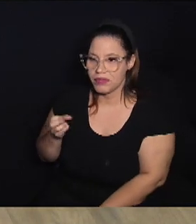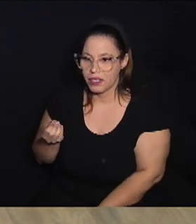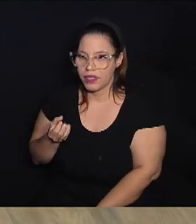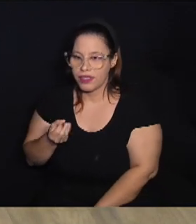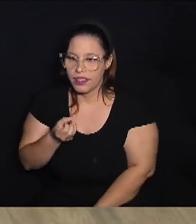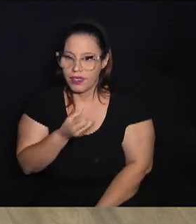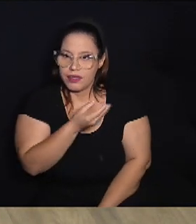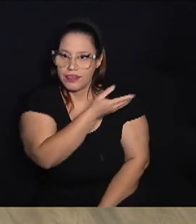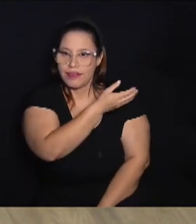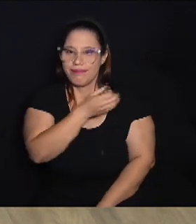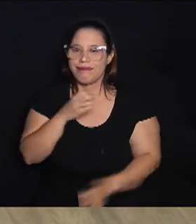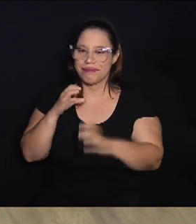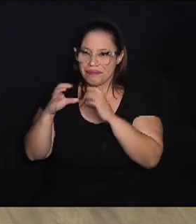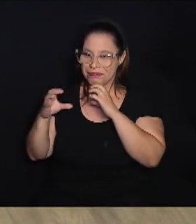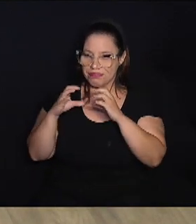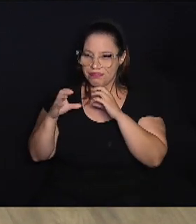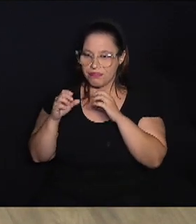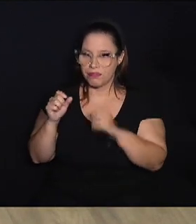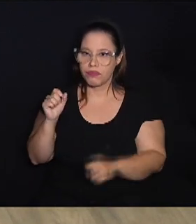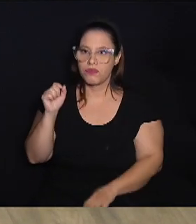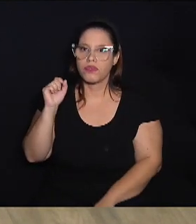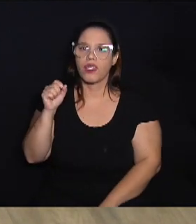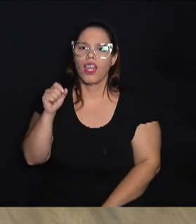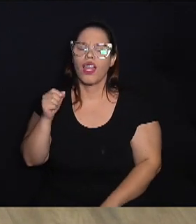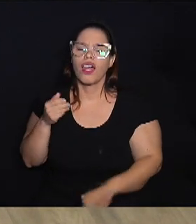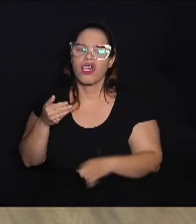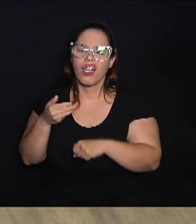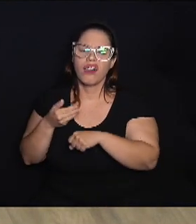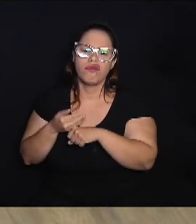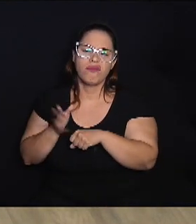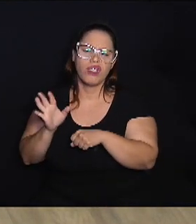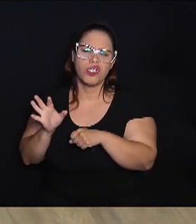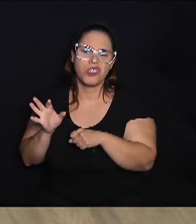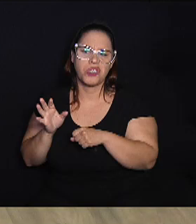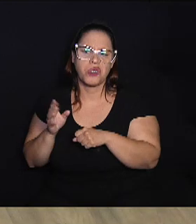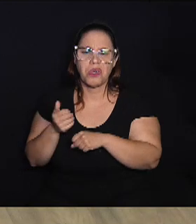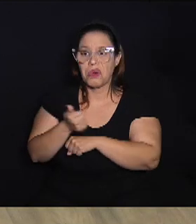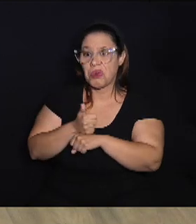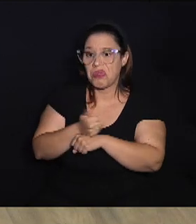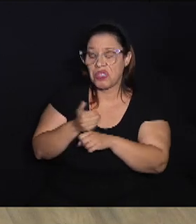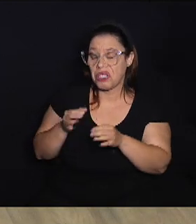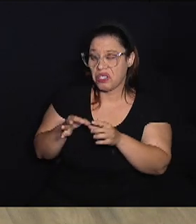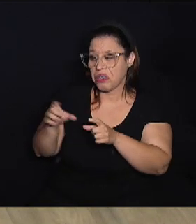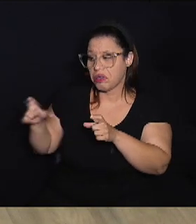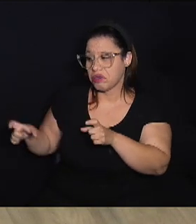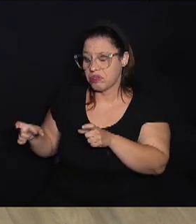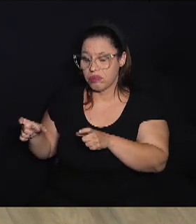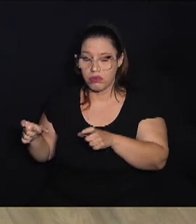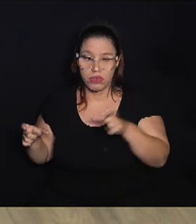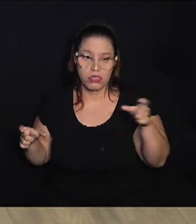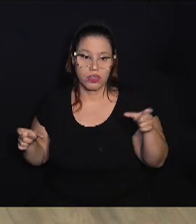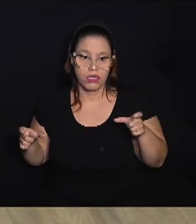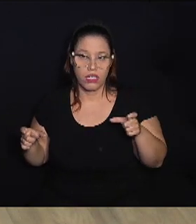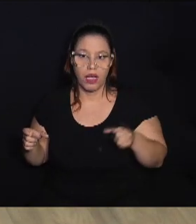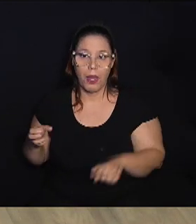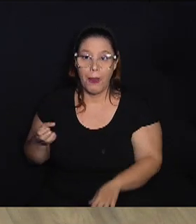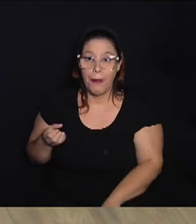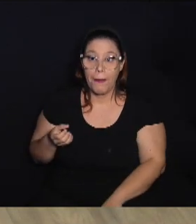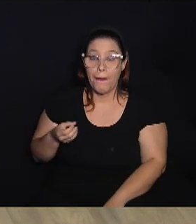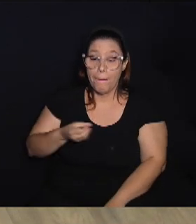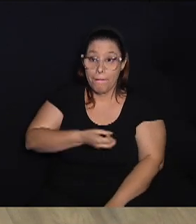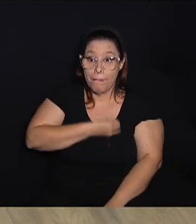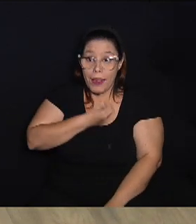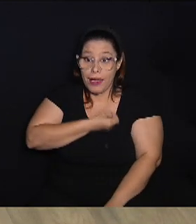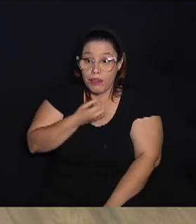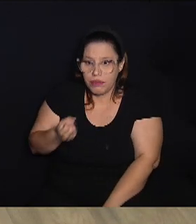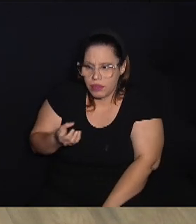vamos contar, Gabriel, quem deixou aí a profissão de lado e outros afazeres para viver de viagem. Será